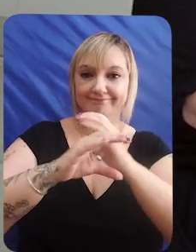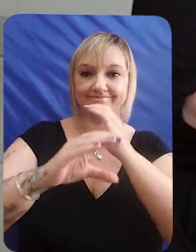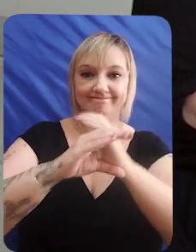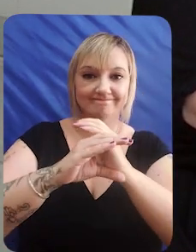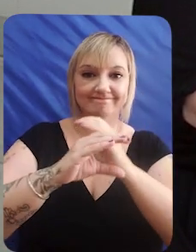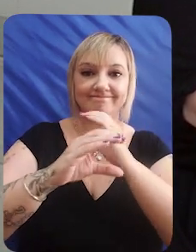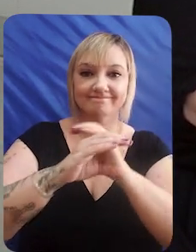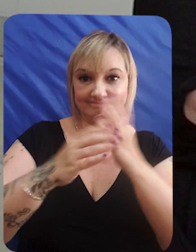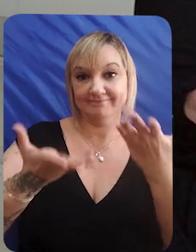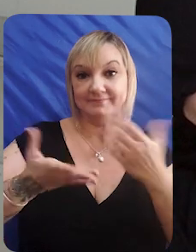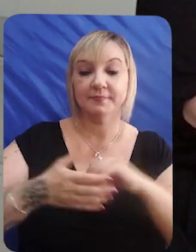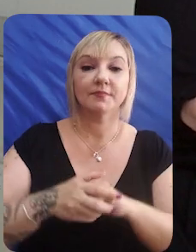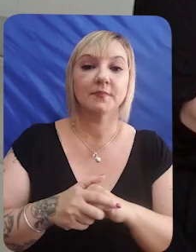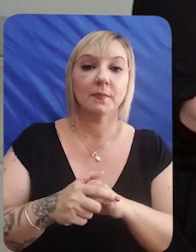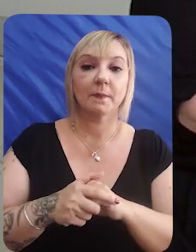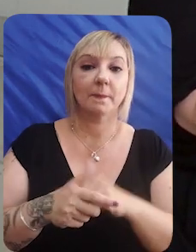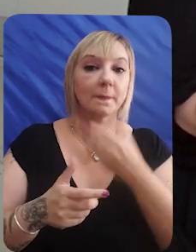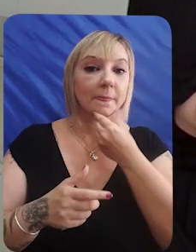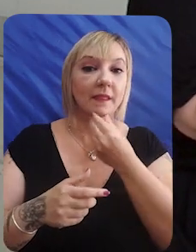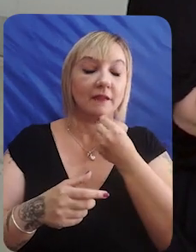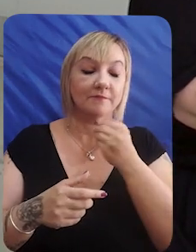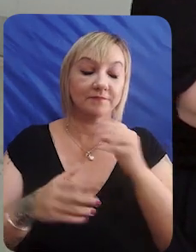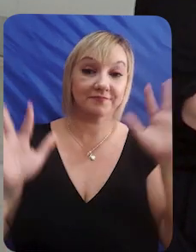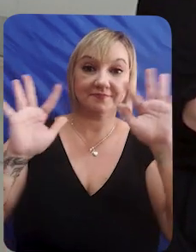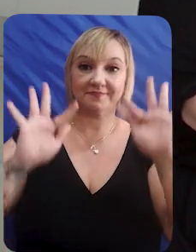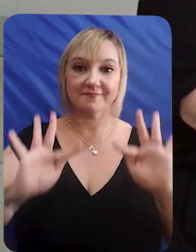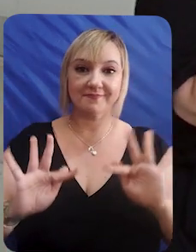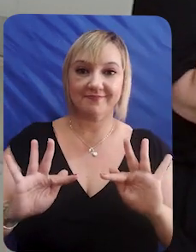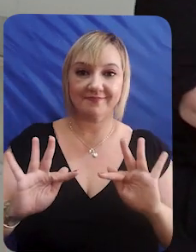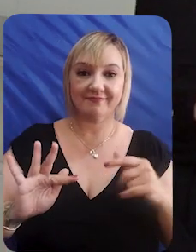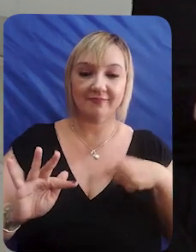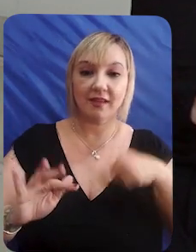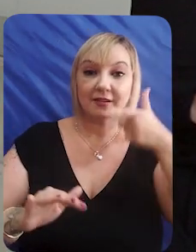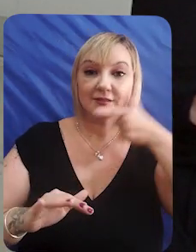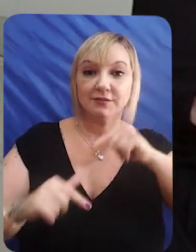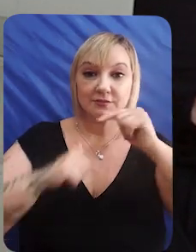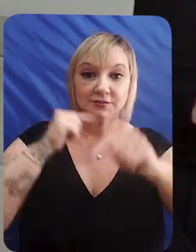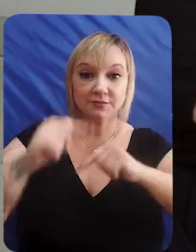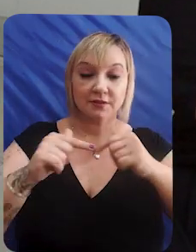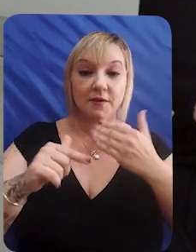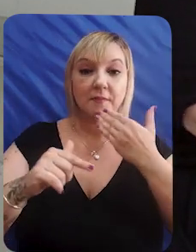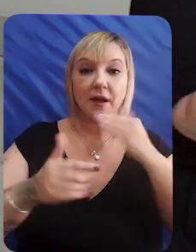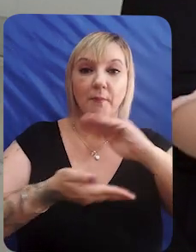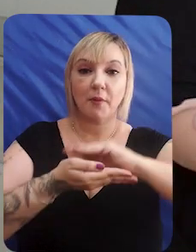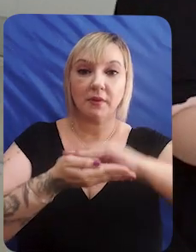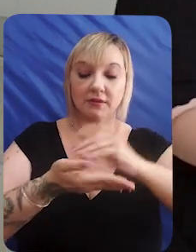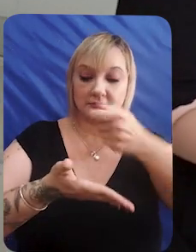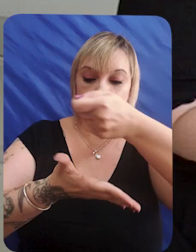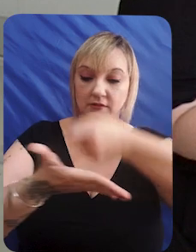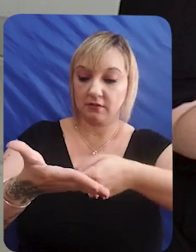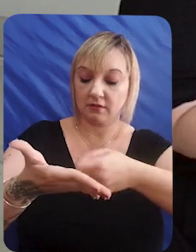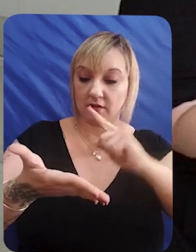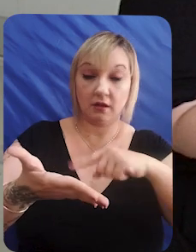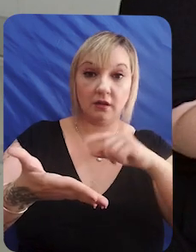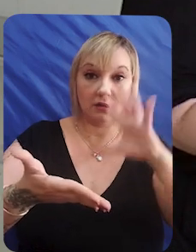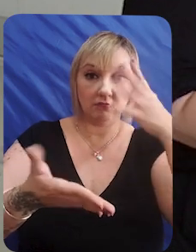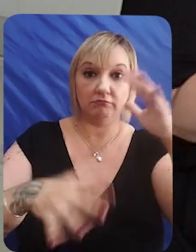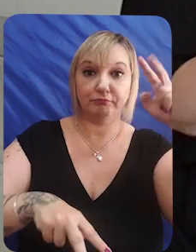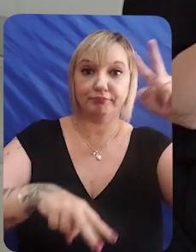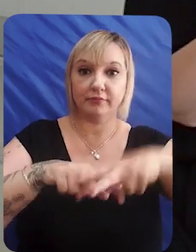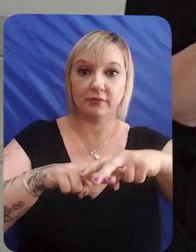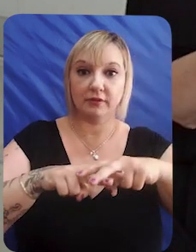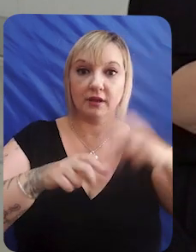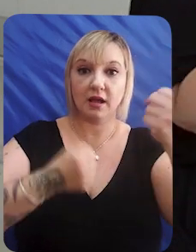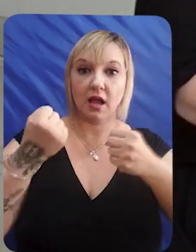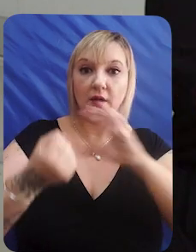Libras. Lógico. O cara vai lá todo feliz, porque conseguiu um trabalho e de repente sai no camburão. Ele